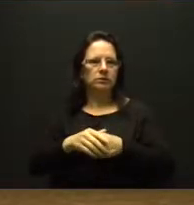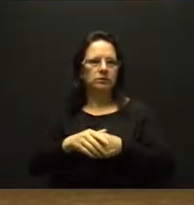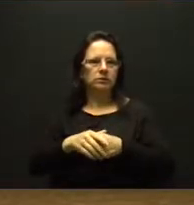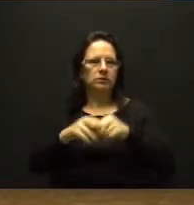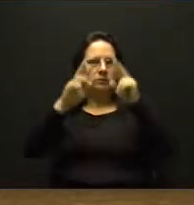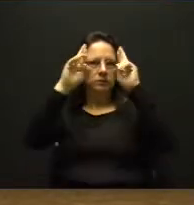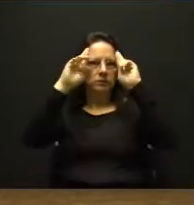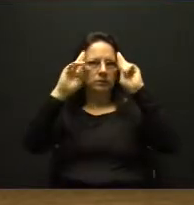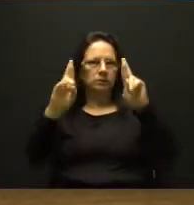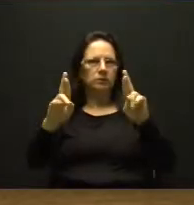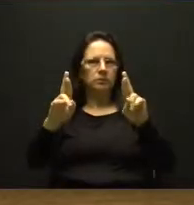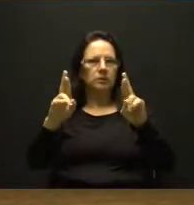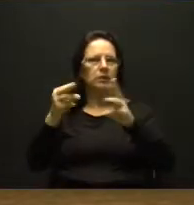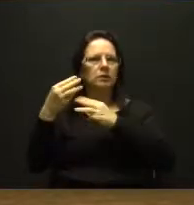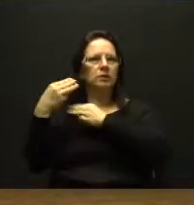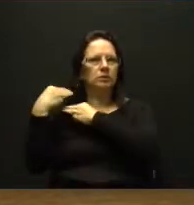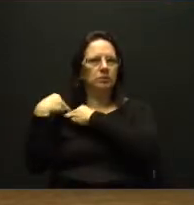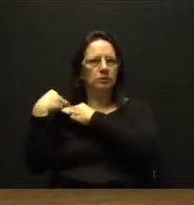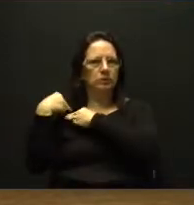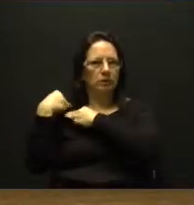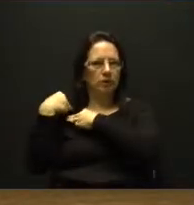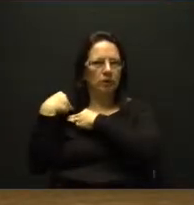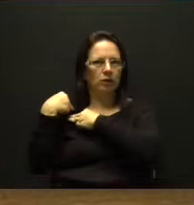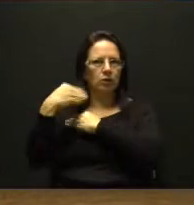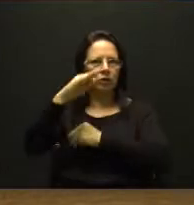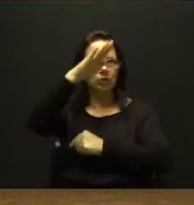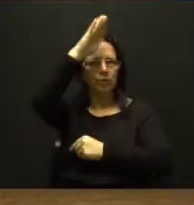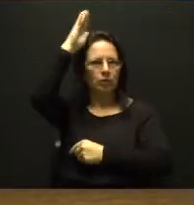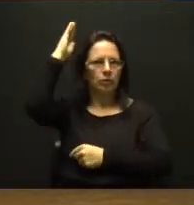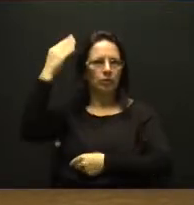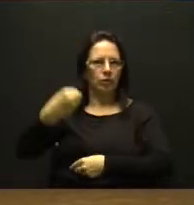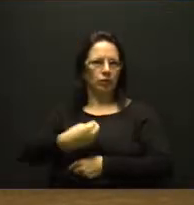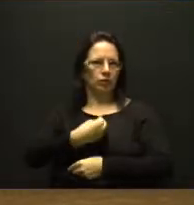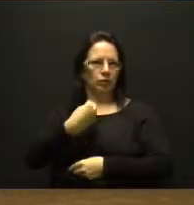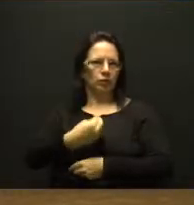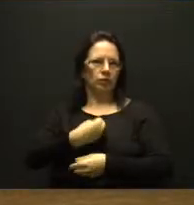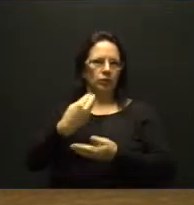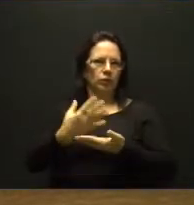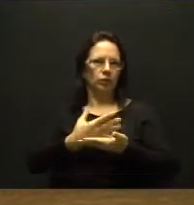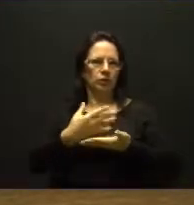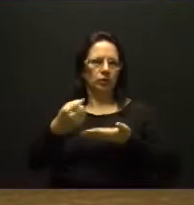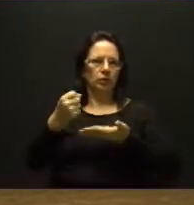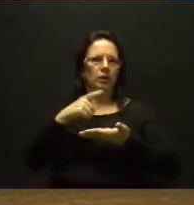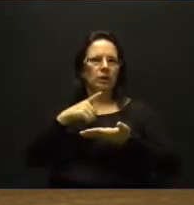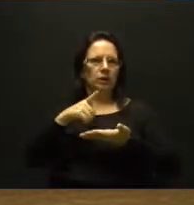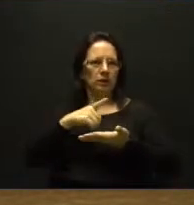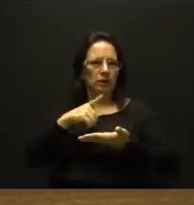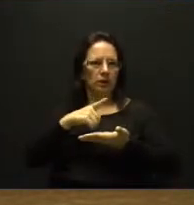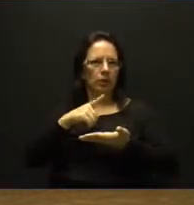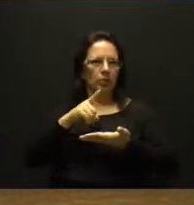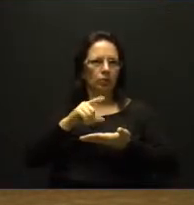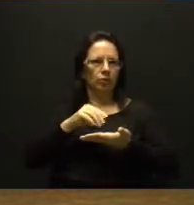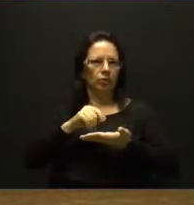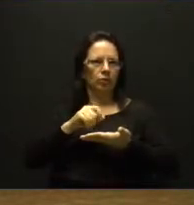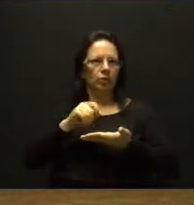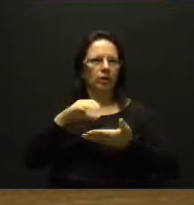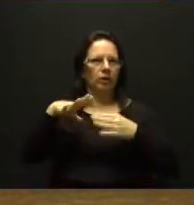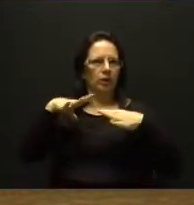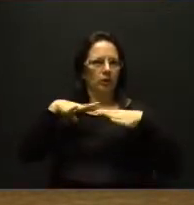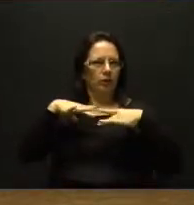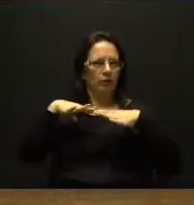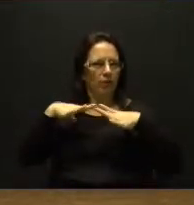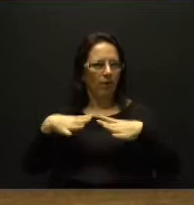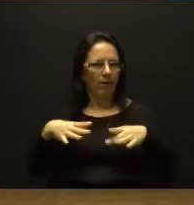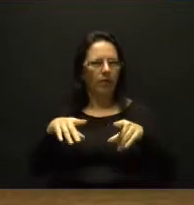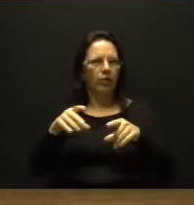respeito e responsabilidade os bombeiros porque salvam vidas todos os dias tendo em vista que temos no período das férias o